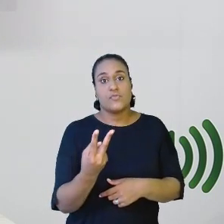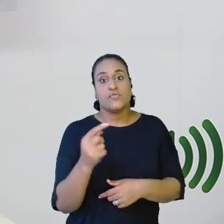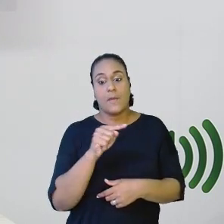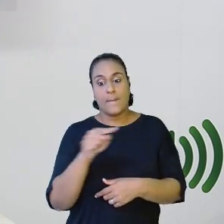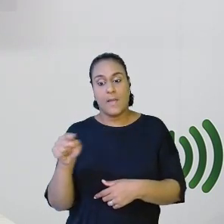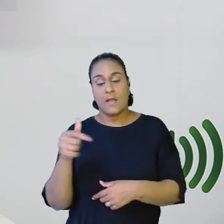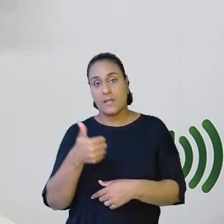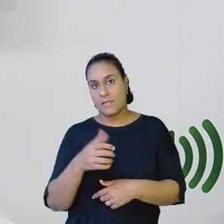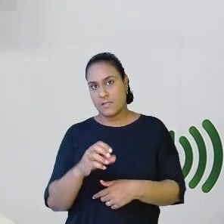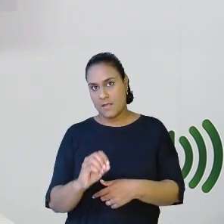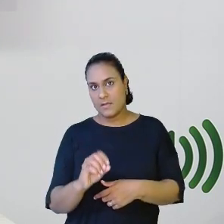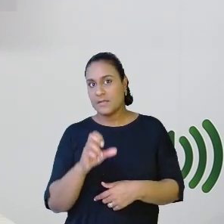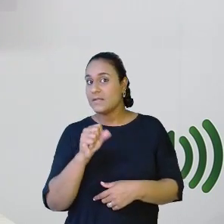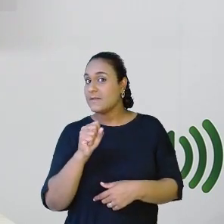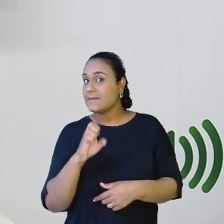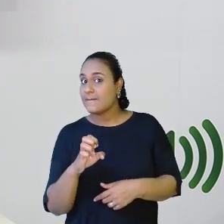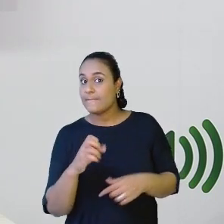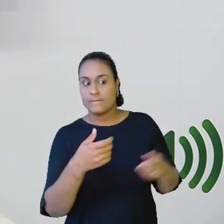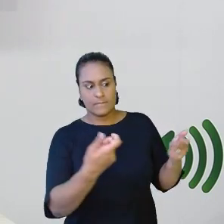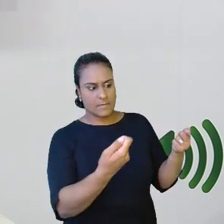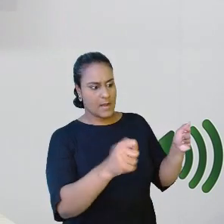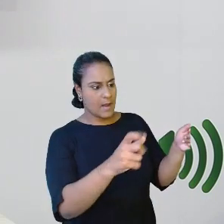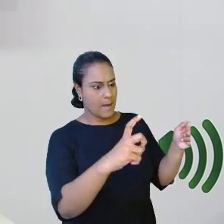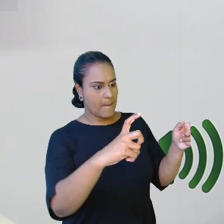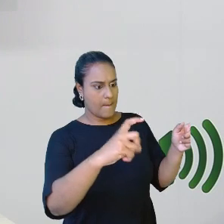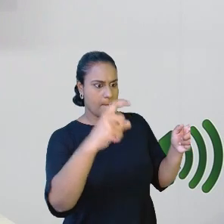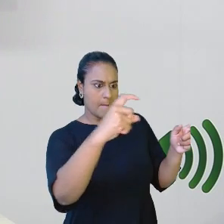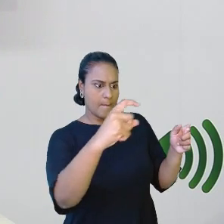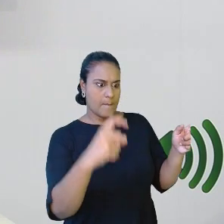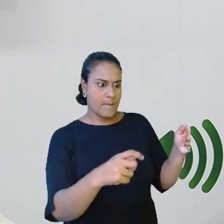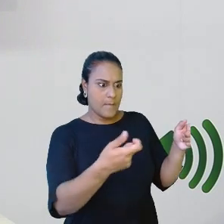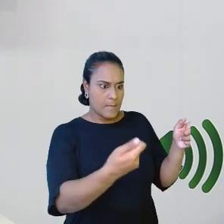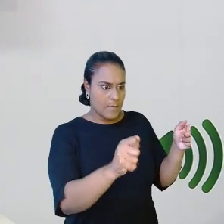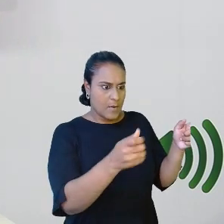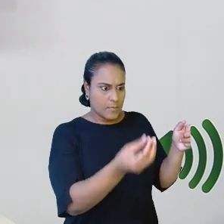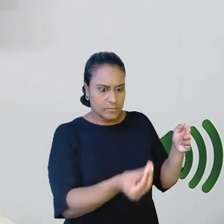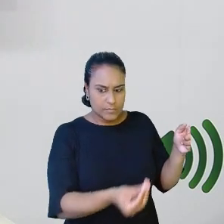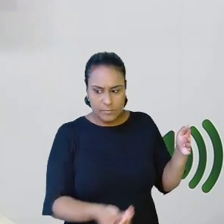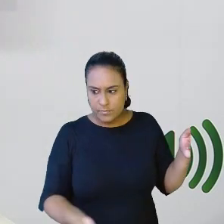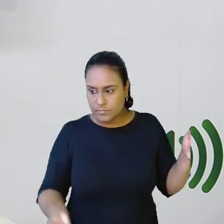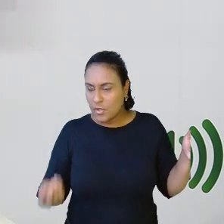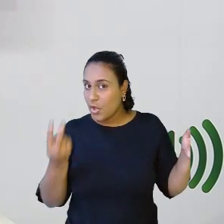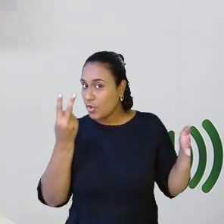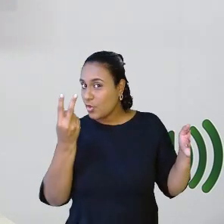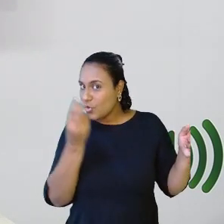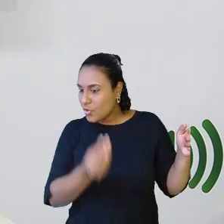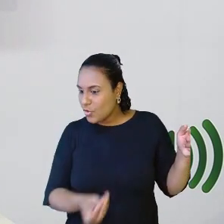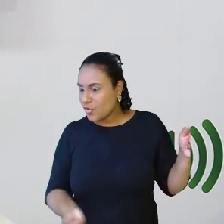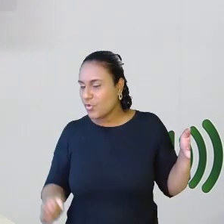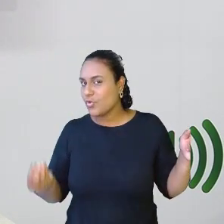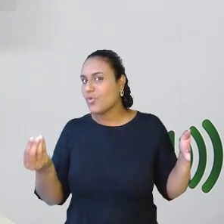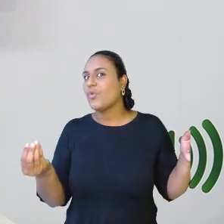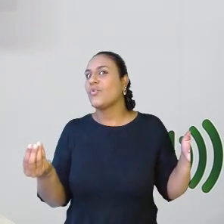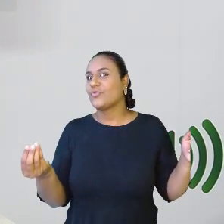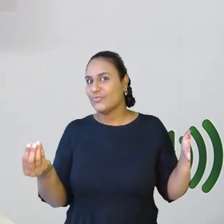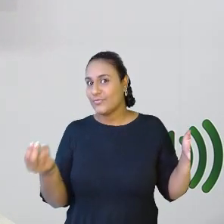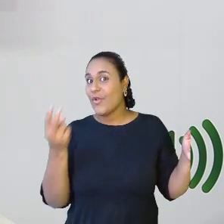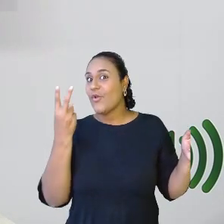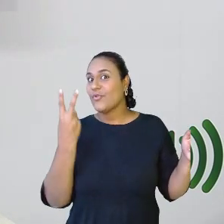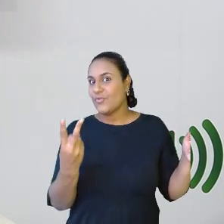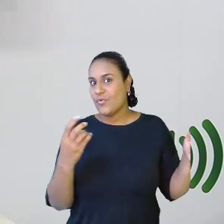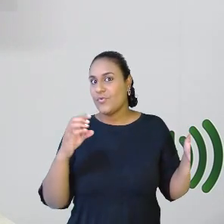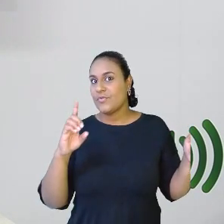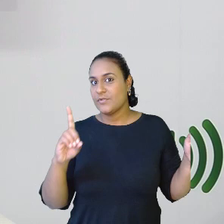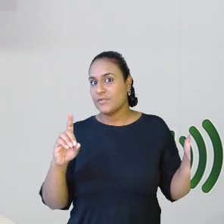10. Se são 2 partes de 10, são 2 o quê? 2 décimos. Isso